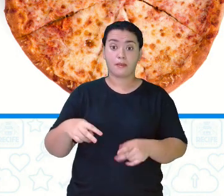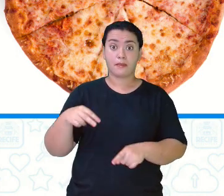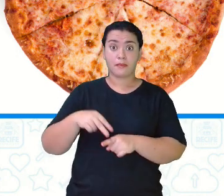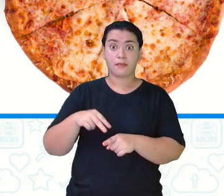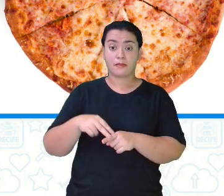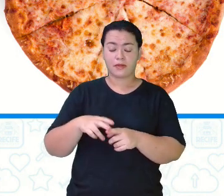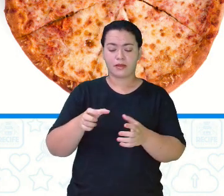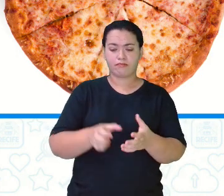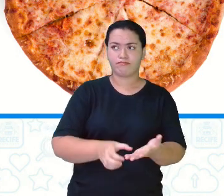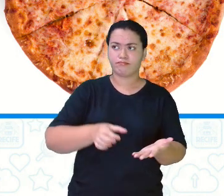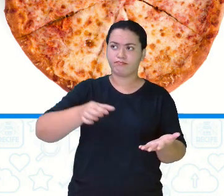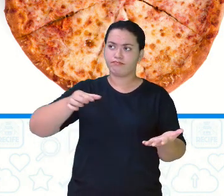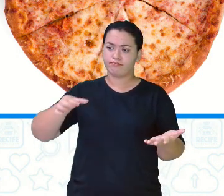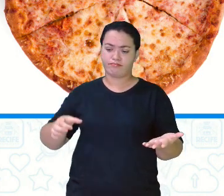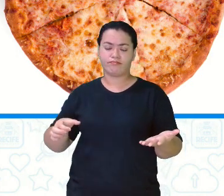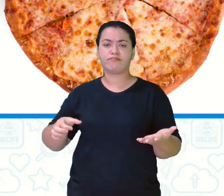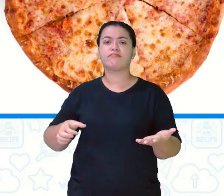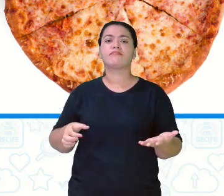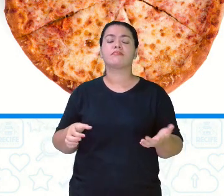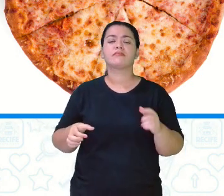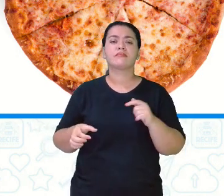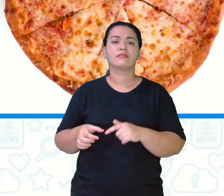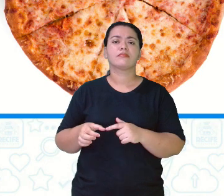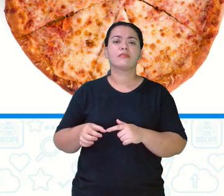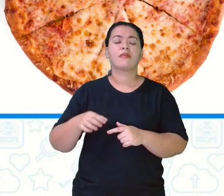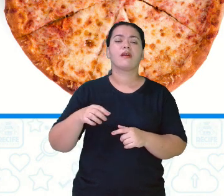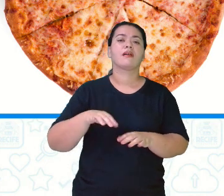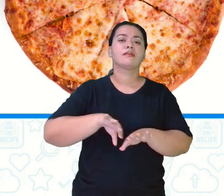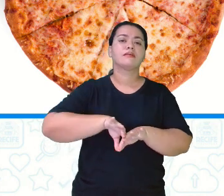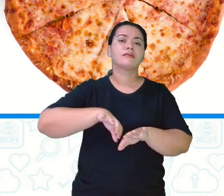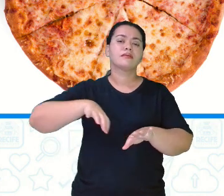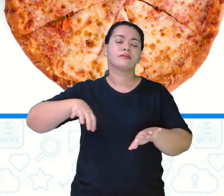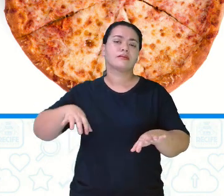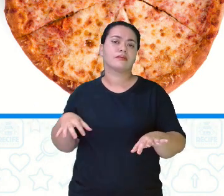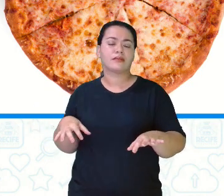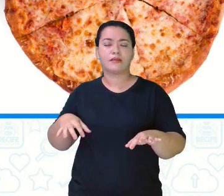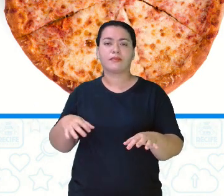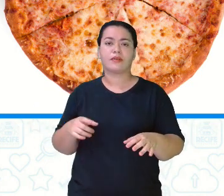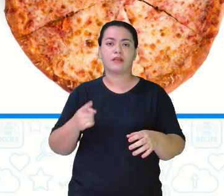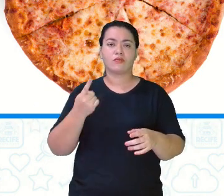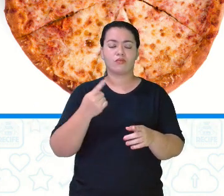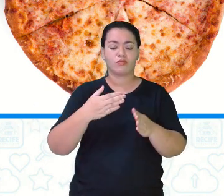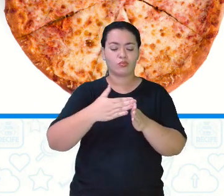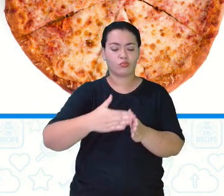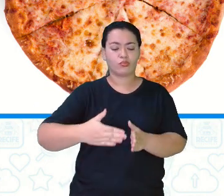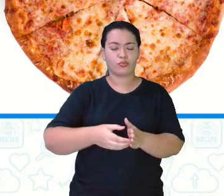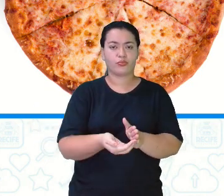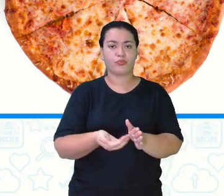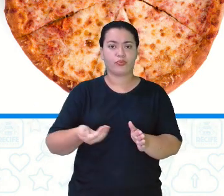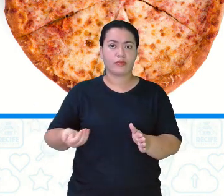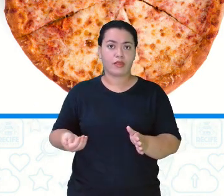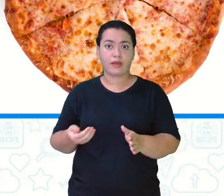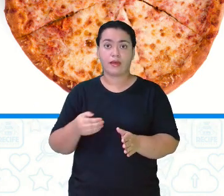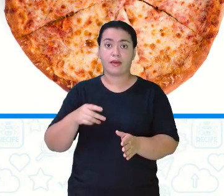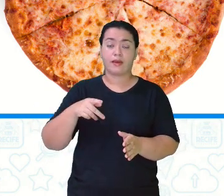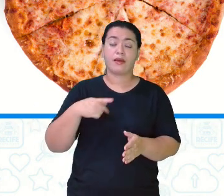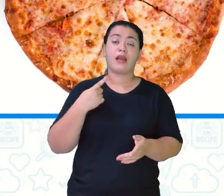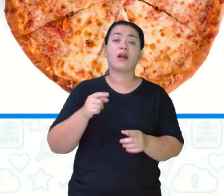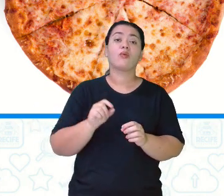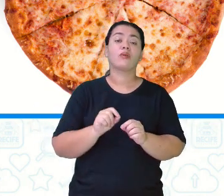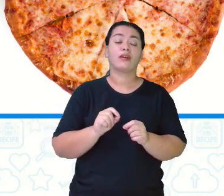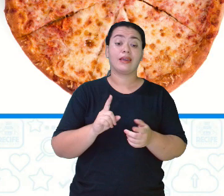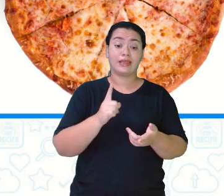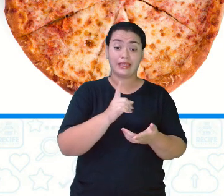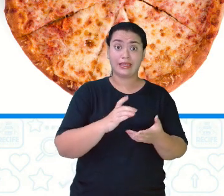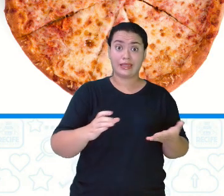eu tiro uma parte da pizza, agora eu vou comer essa parte da pizza, é a parte do inteiro